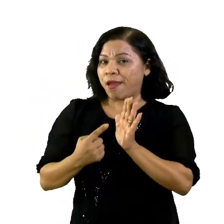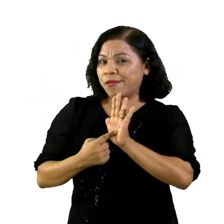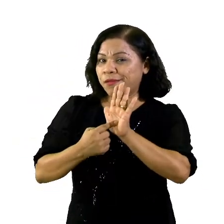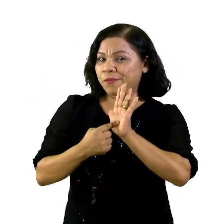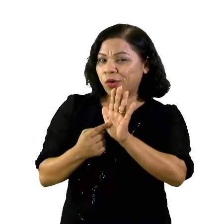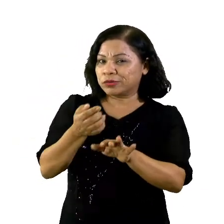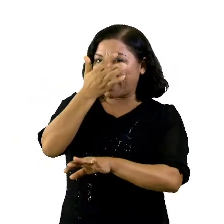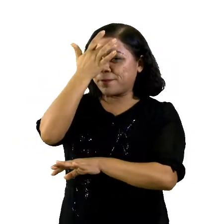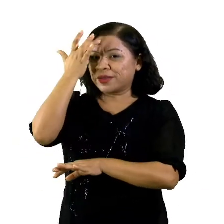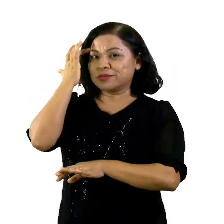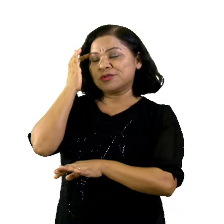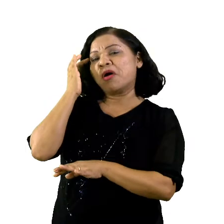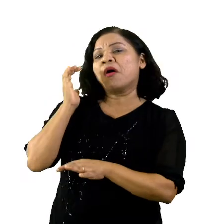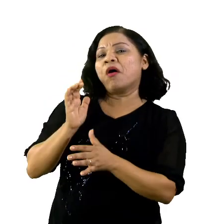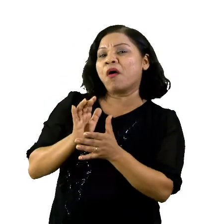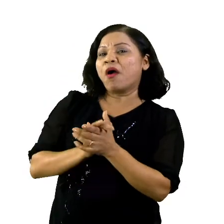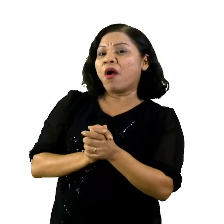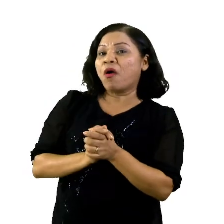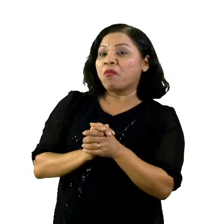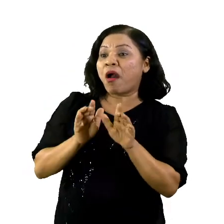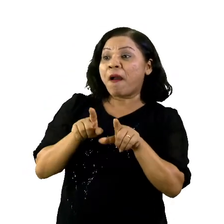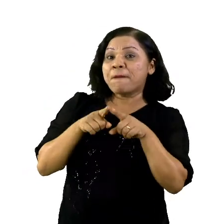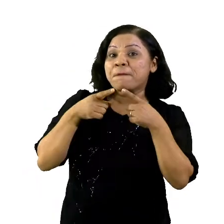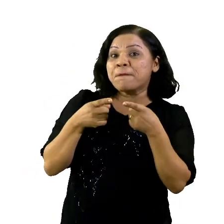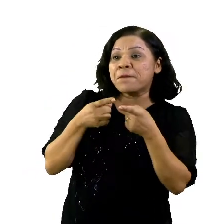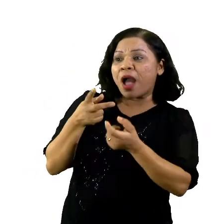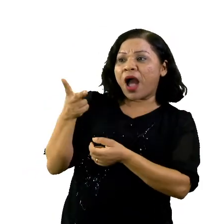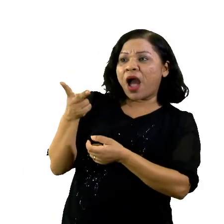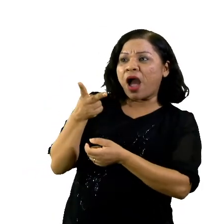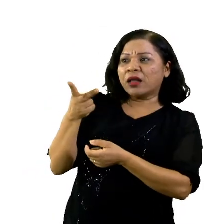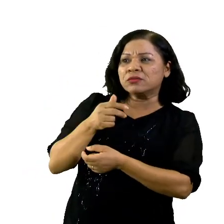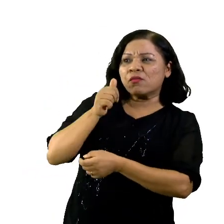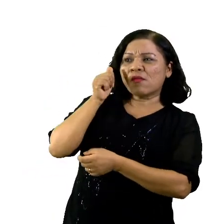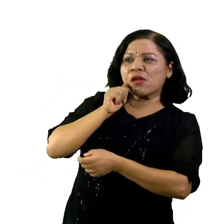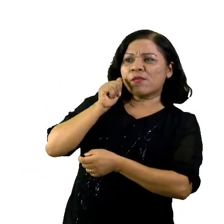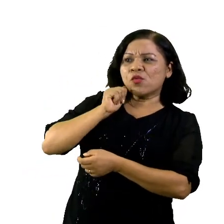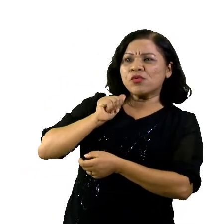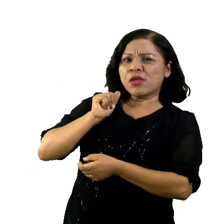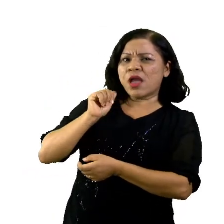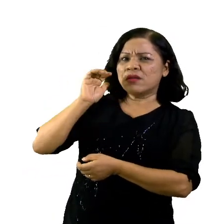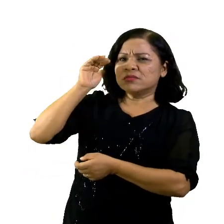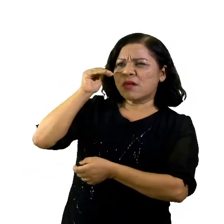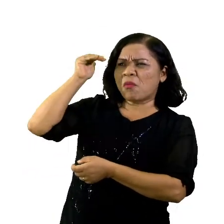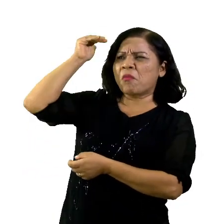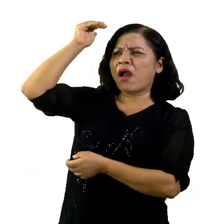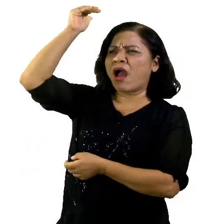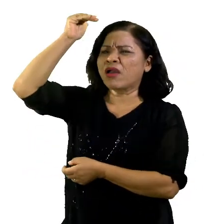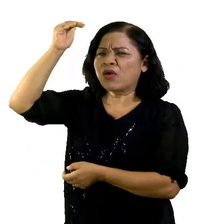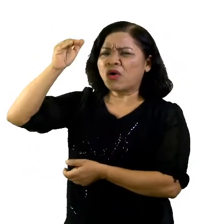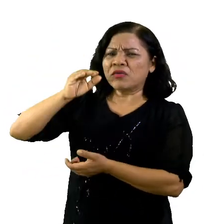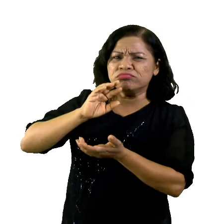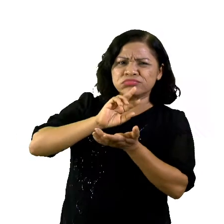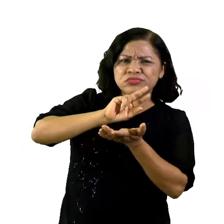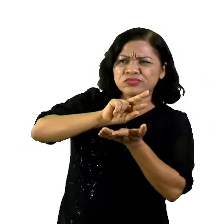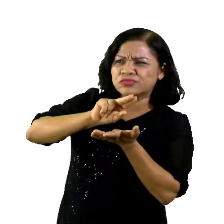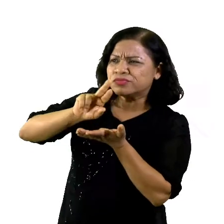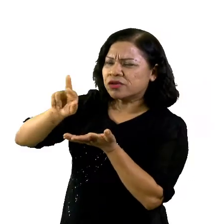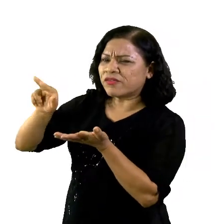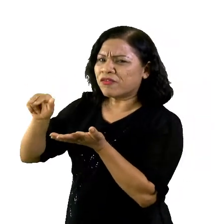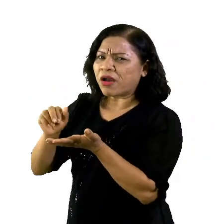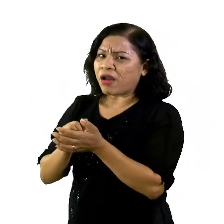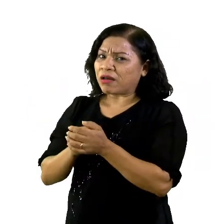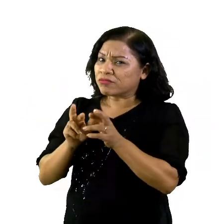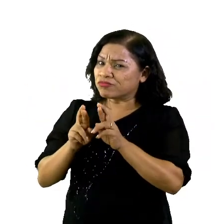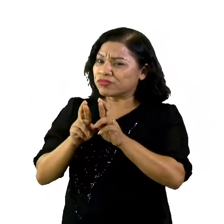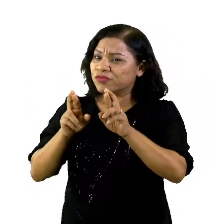iguais, porém, duas mulheres são maiores do que o restante da plateia, praticamente